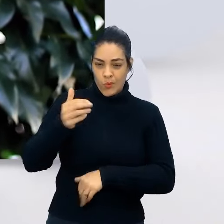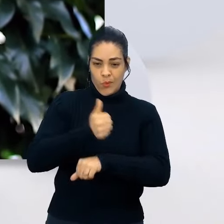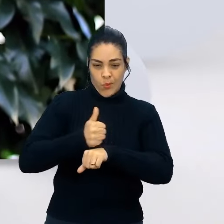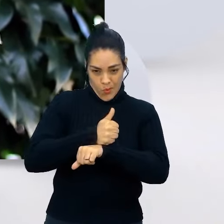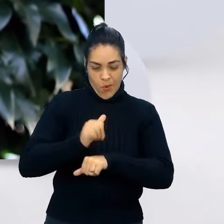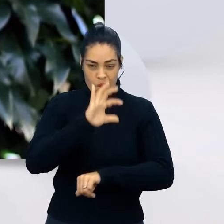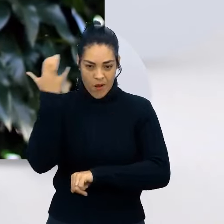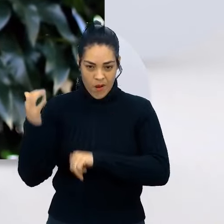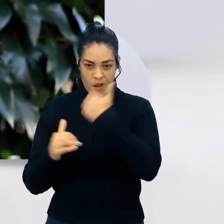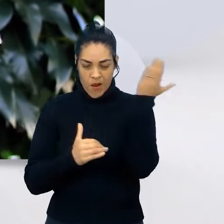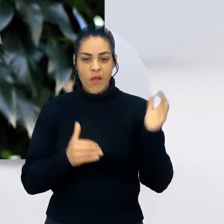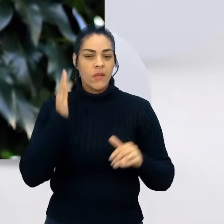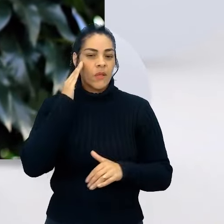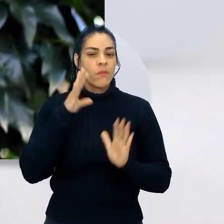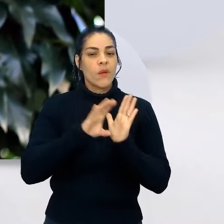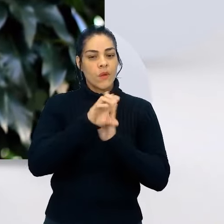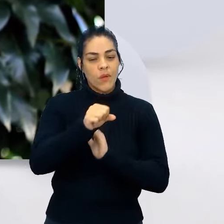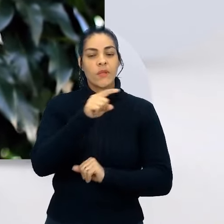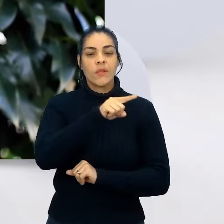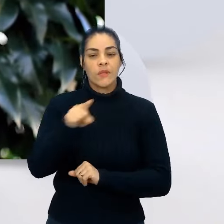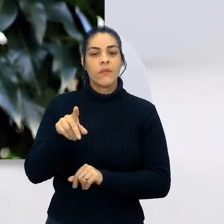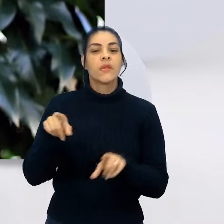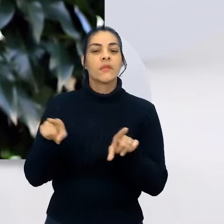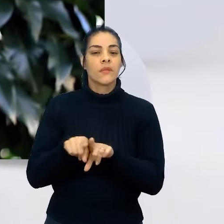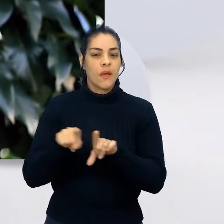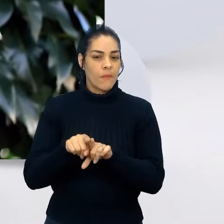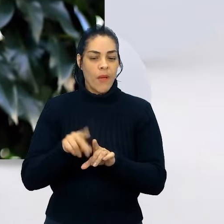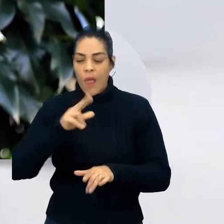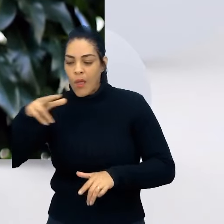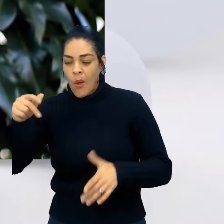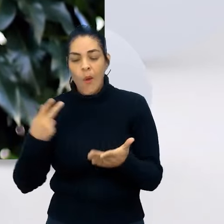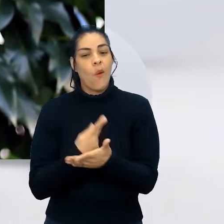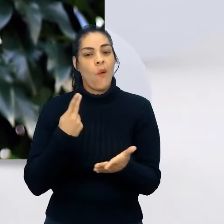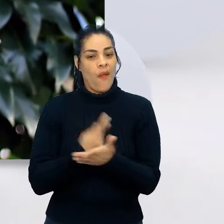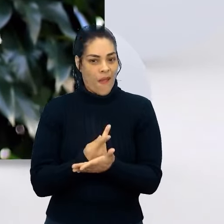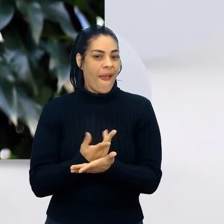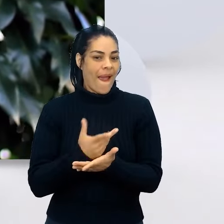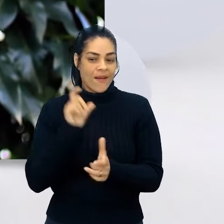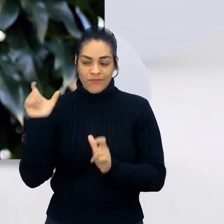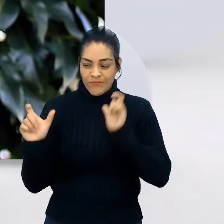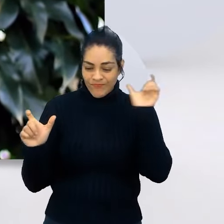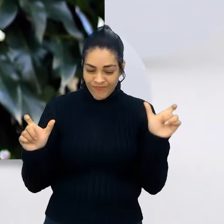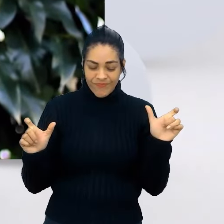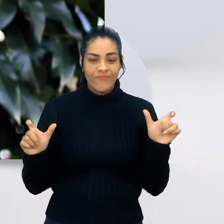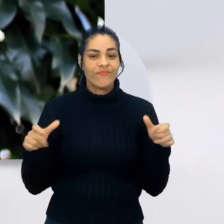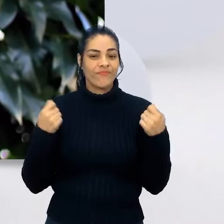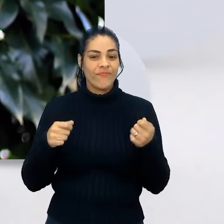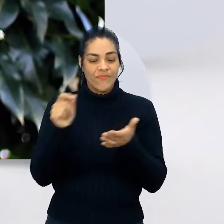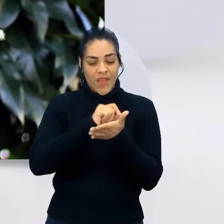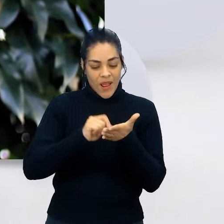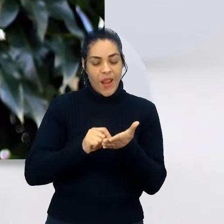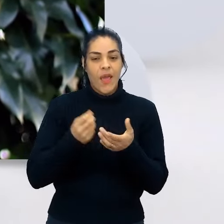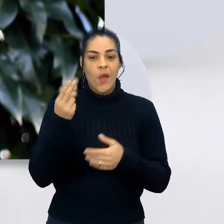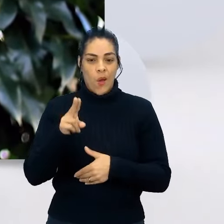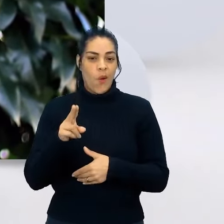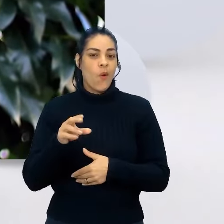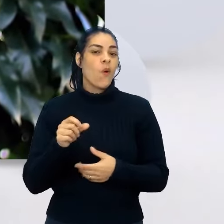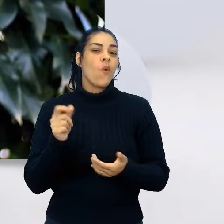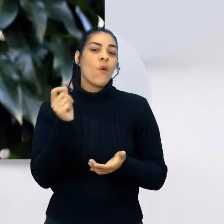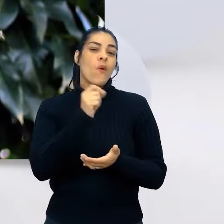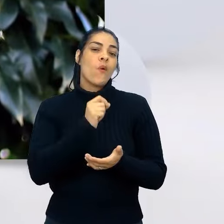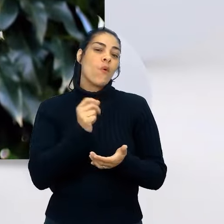sabendo desses conceitos, também vai poder não errar mais esses termos. Sempre que ler ou escrever algo técnico, você já